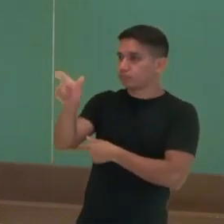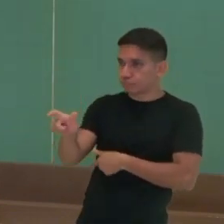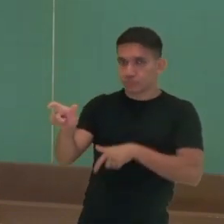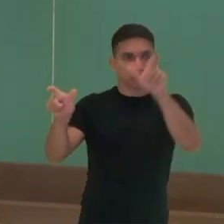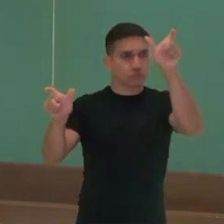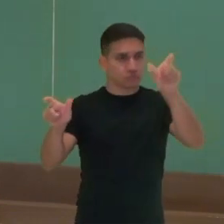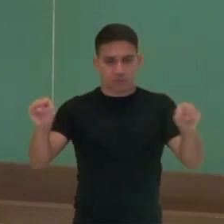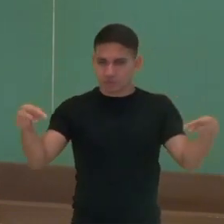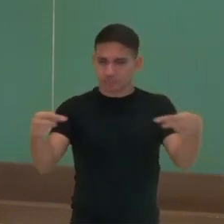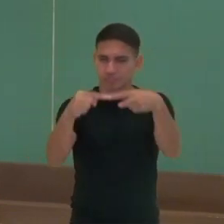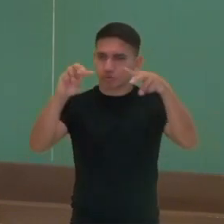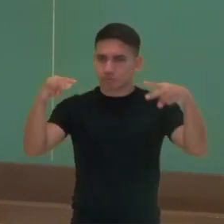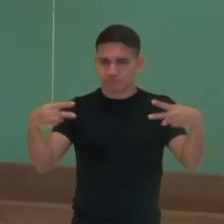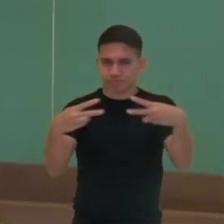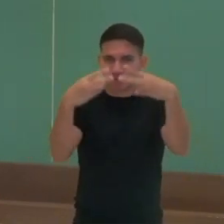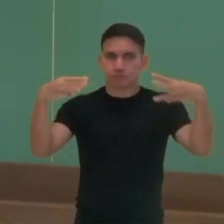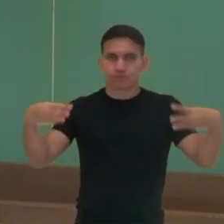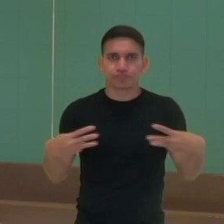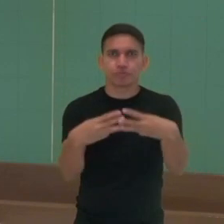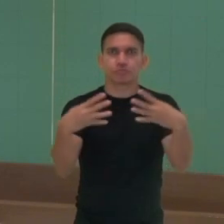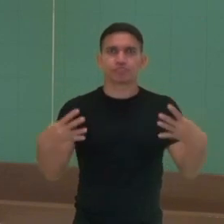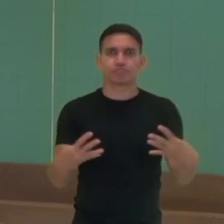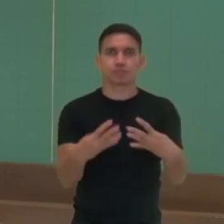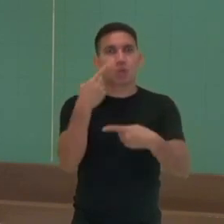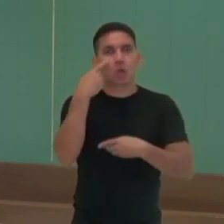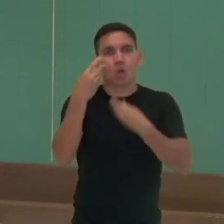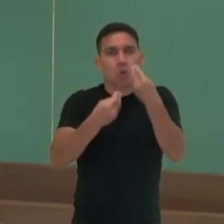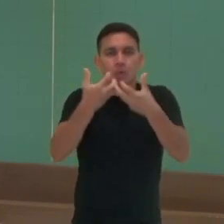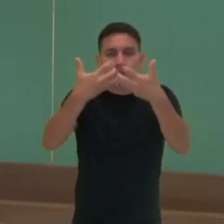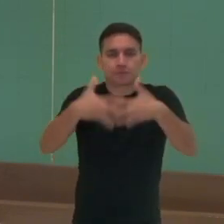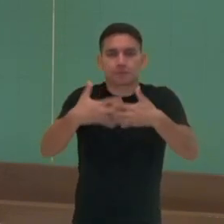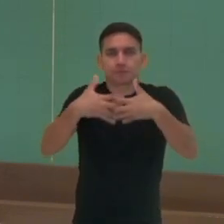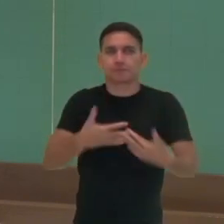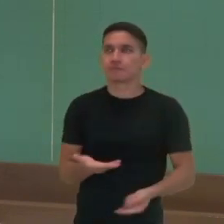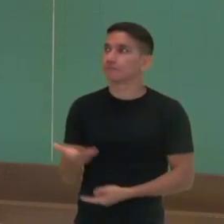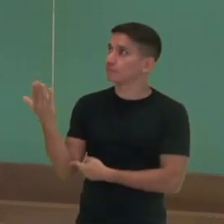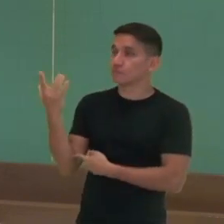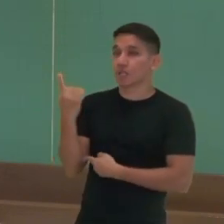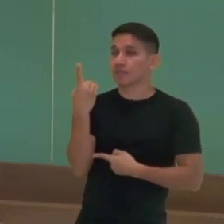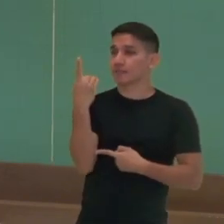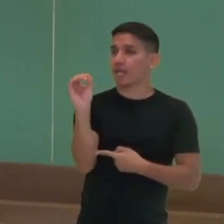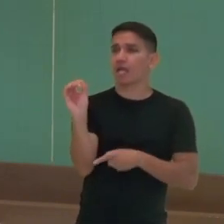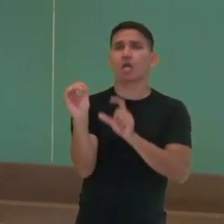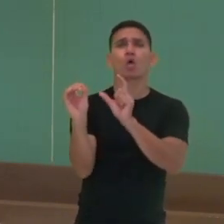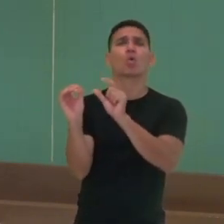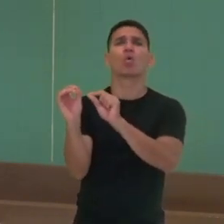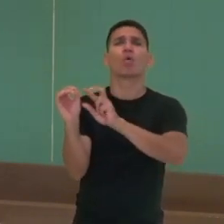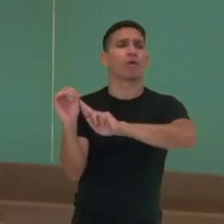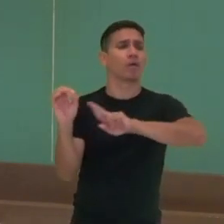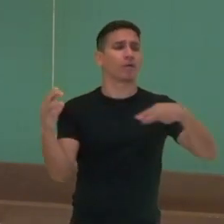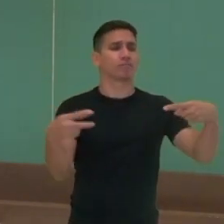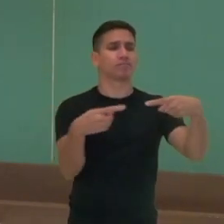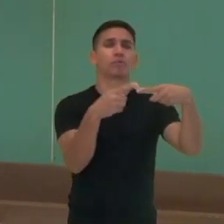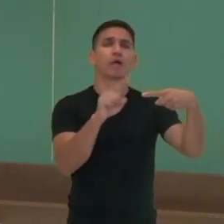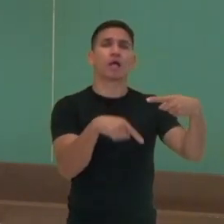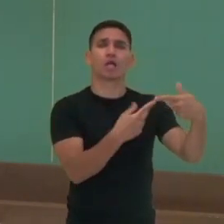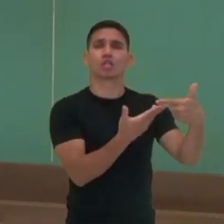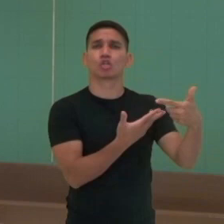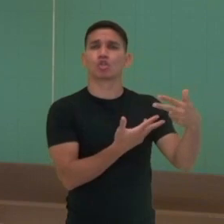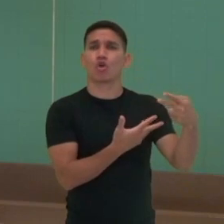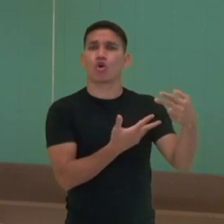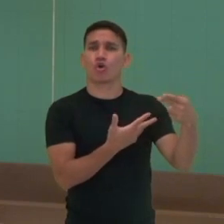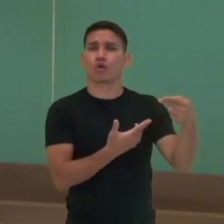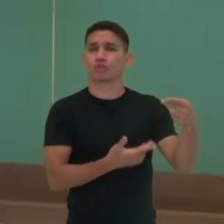o correspondente na segunda coluna. Então, aqui eu tenho 10. Quem que é o correspondente dele? 12.